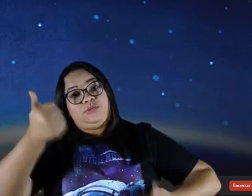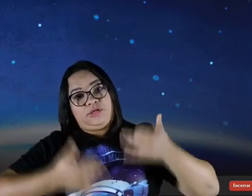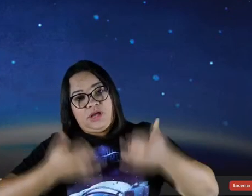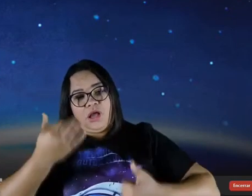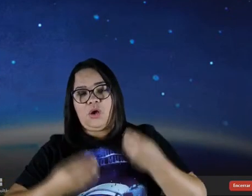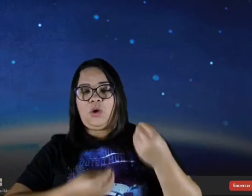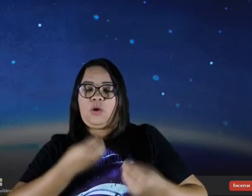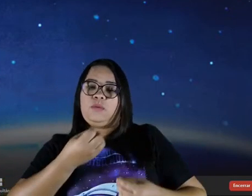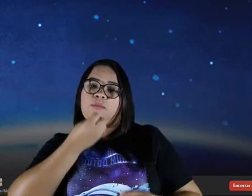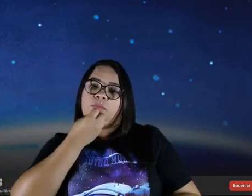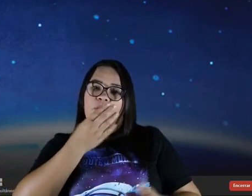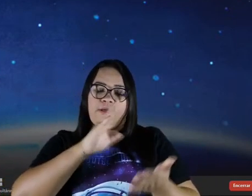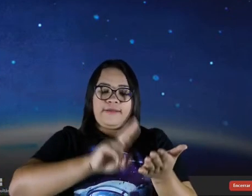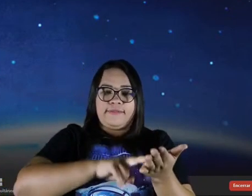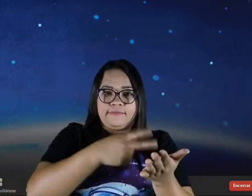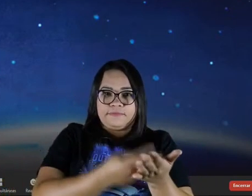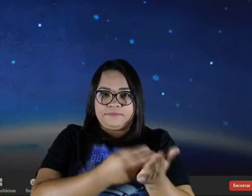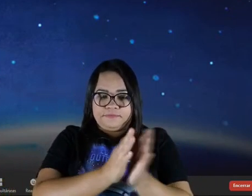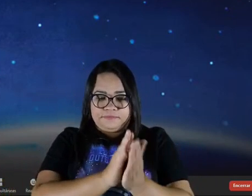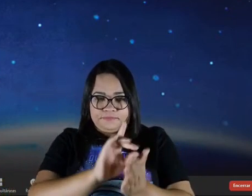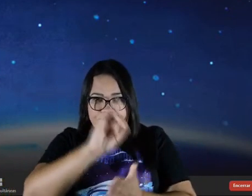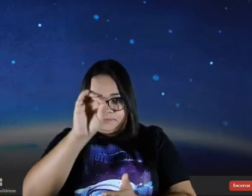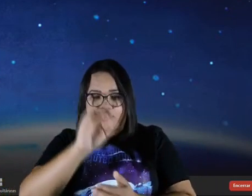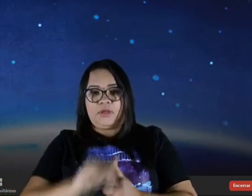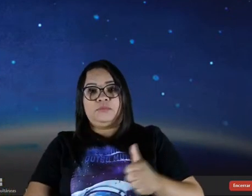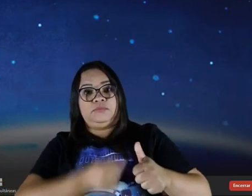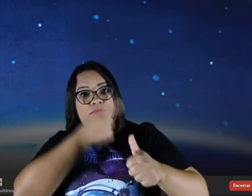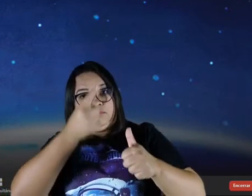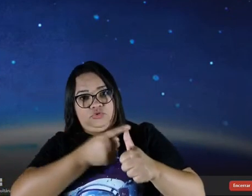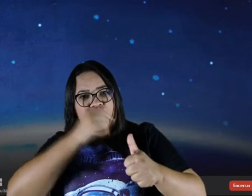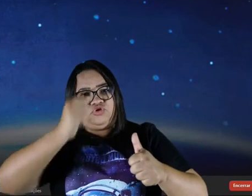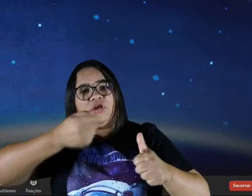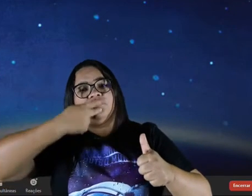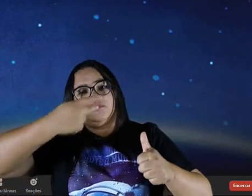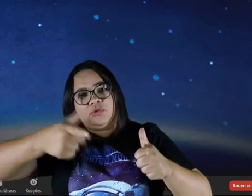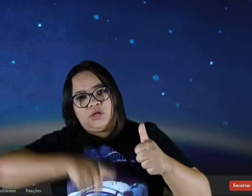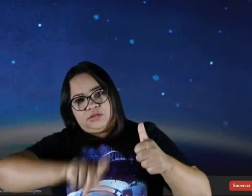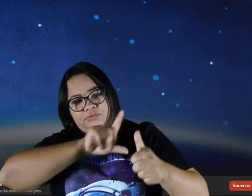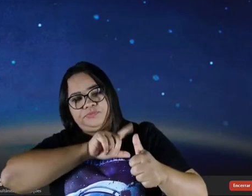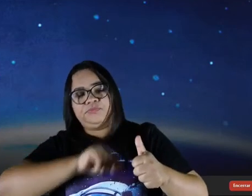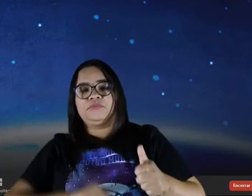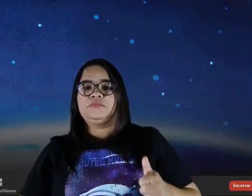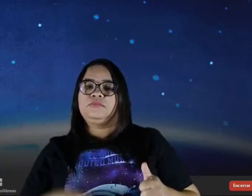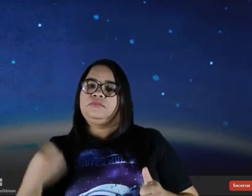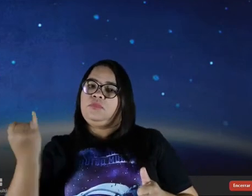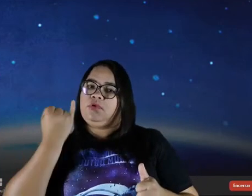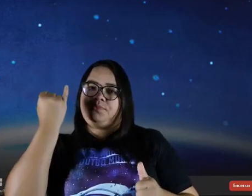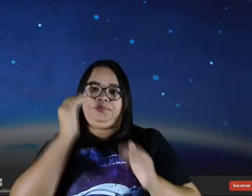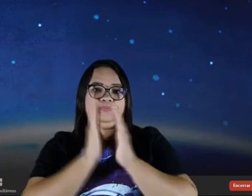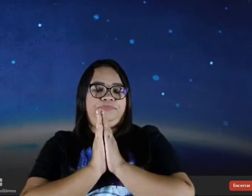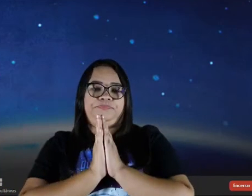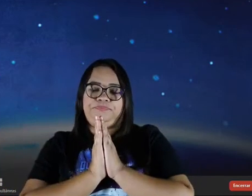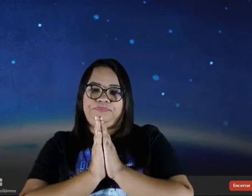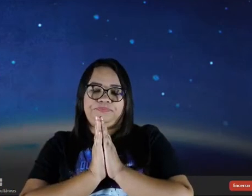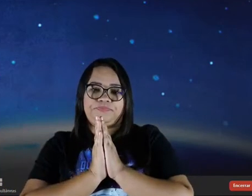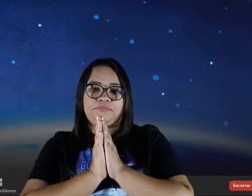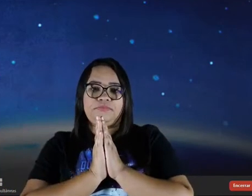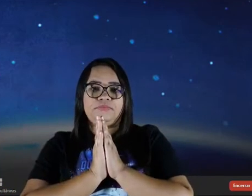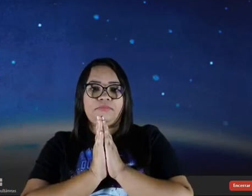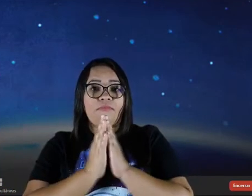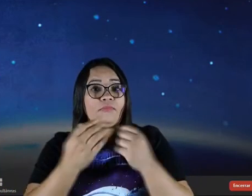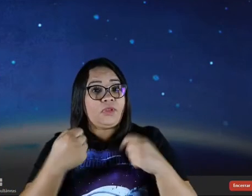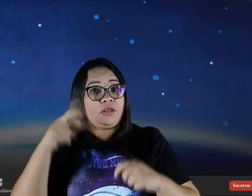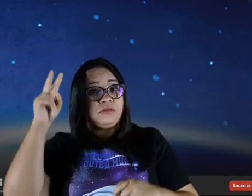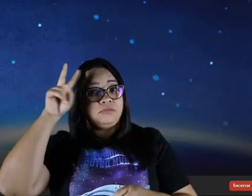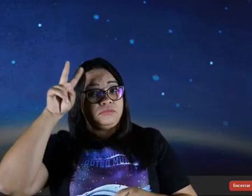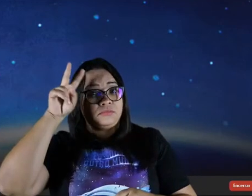da Bíblia Sagrada. O primeiro deles, eu mencionei no início da minha fala aqui, é a oração. Nós temos que lembrar, irmãos,